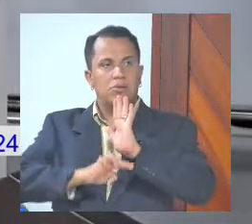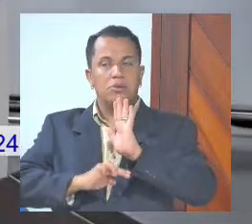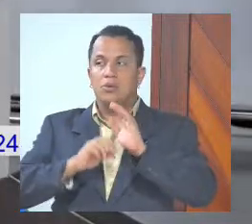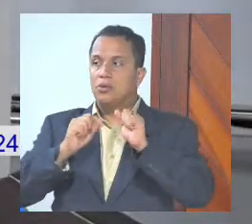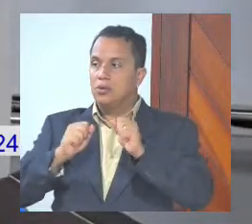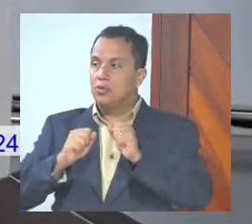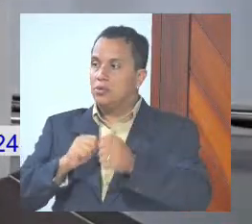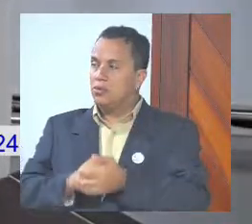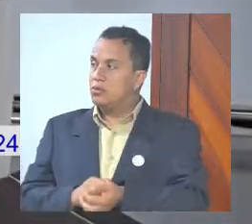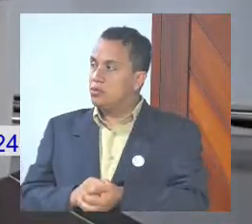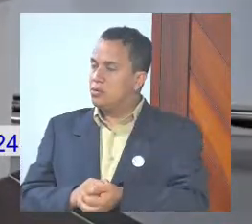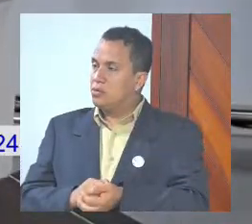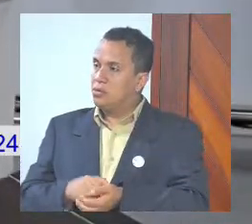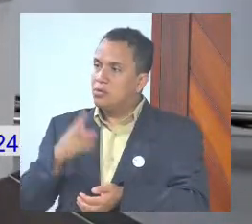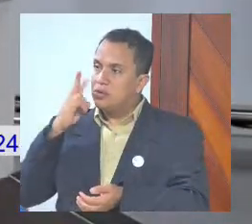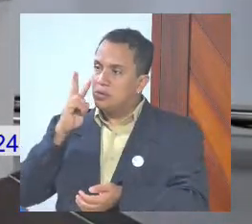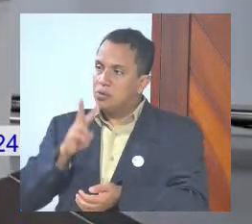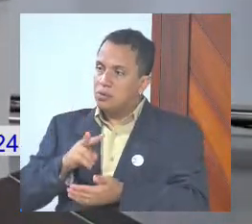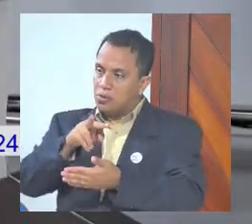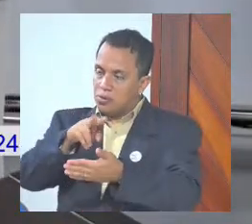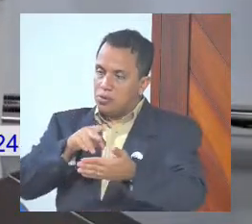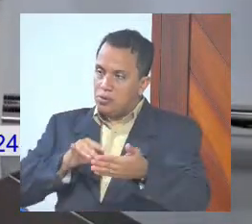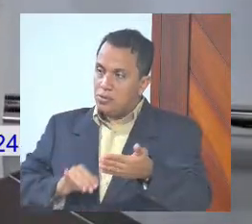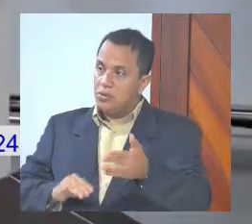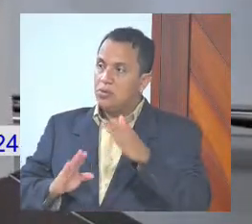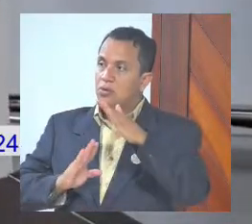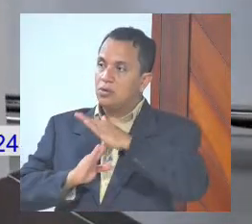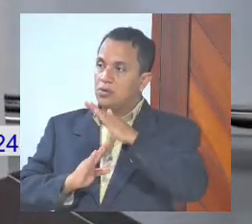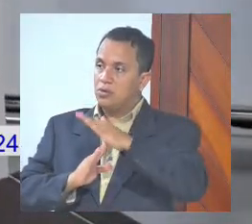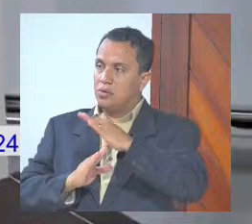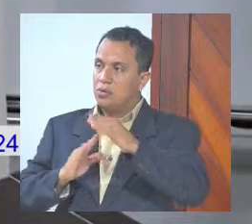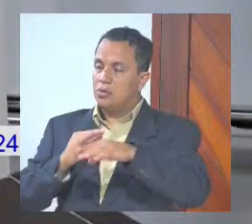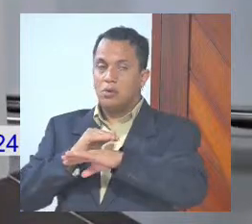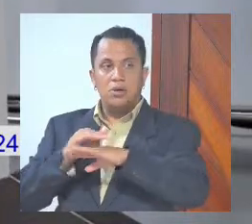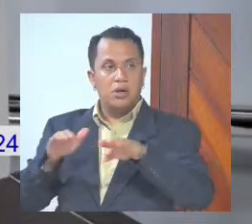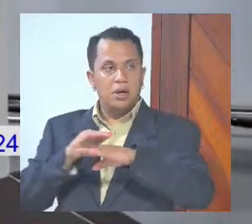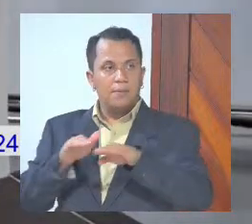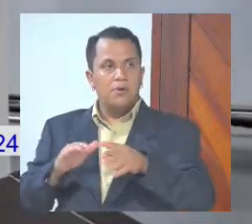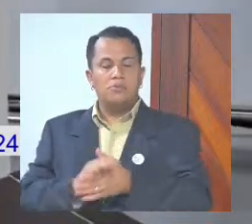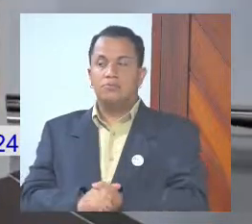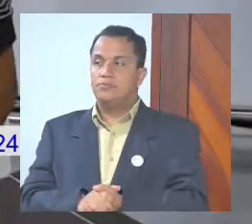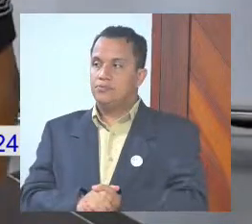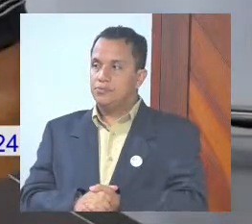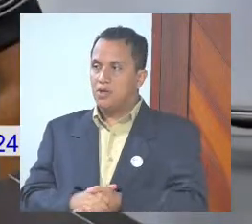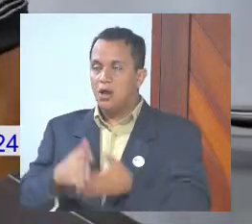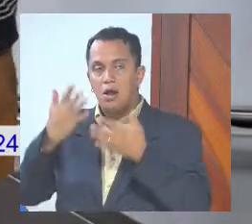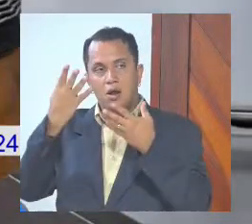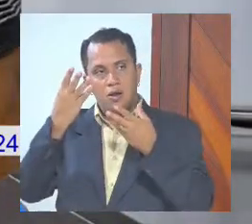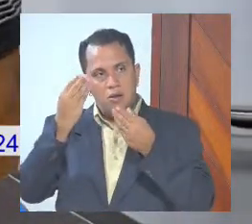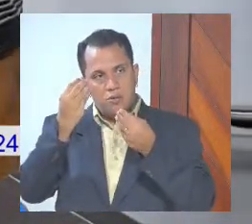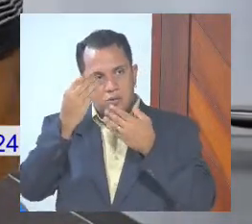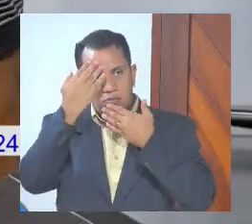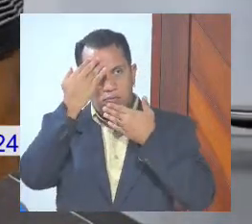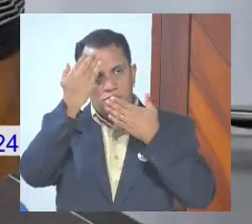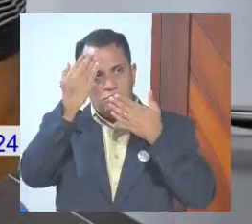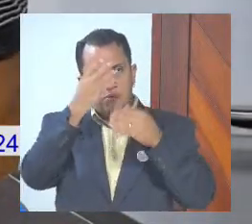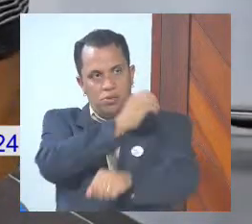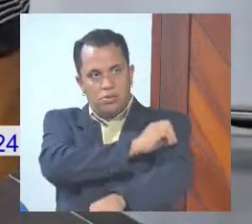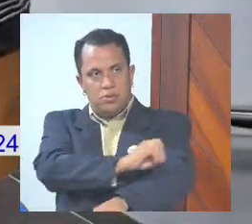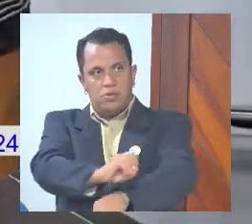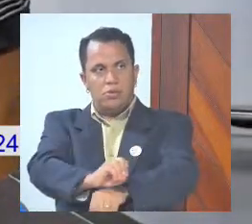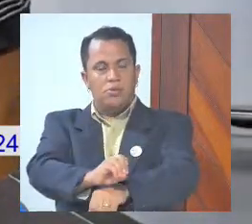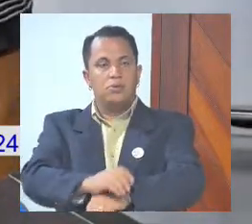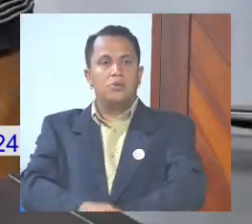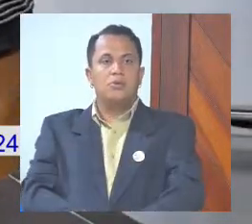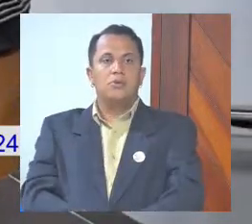pode tomar a apreciação porque o meu tempo já está tomado. Muito obrigado por esta